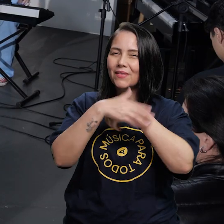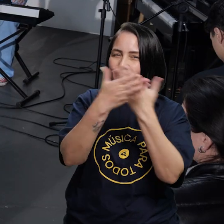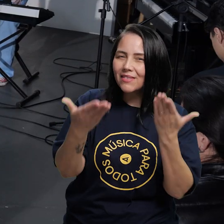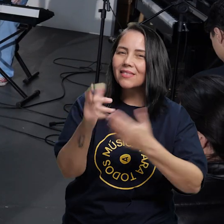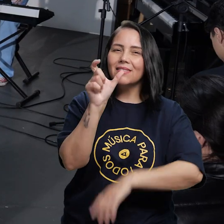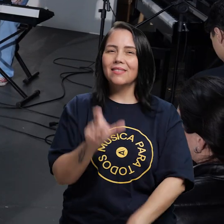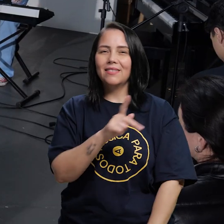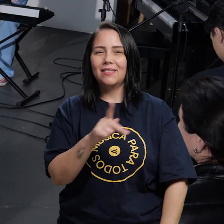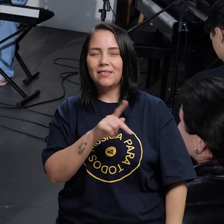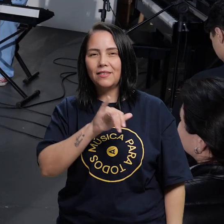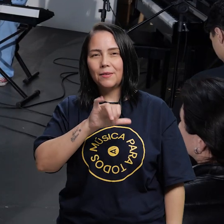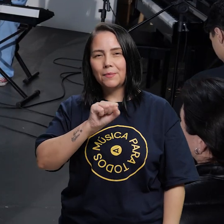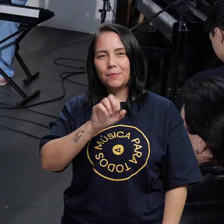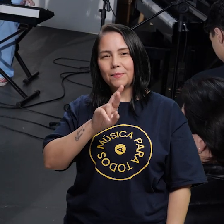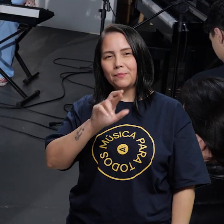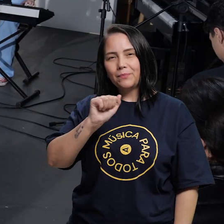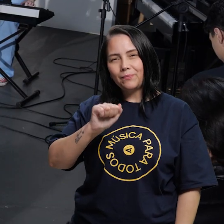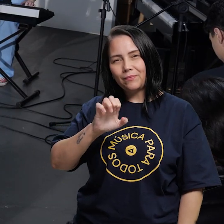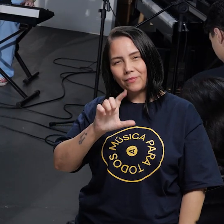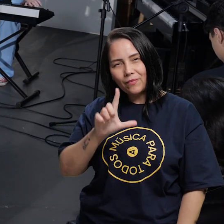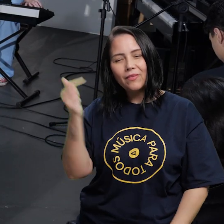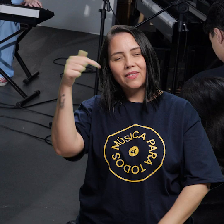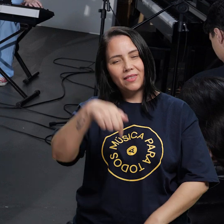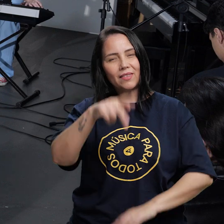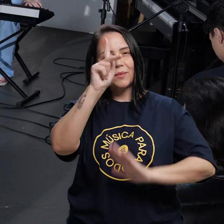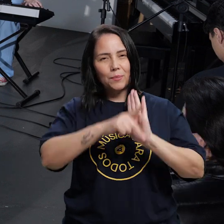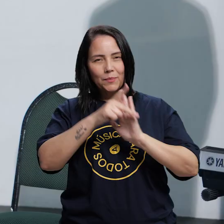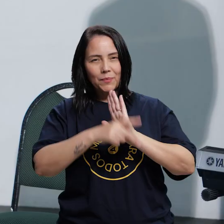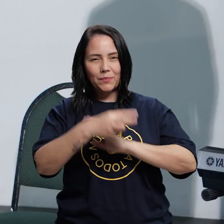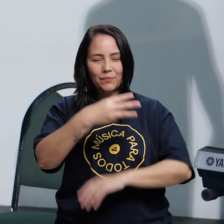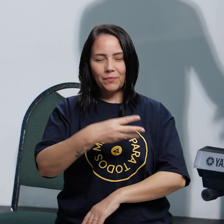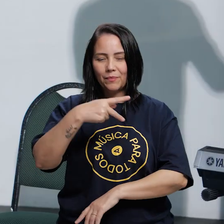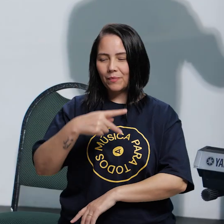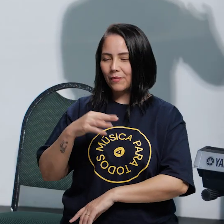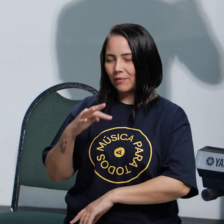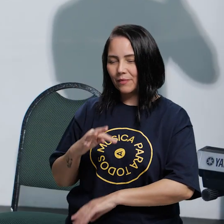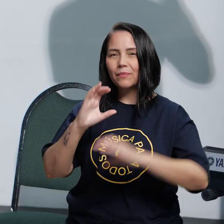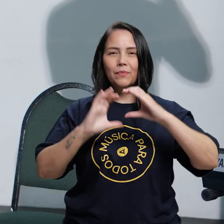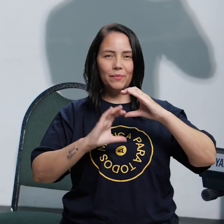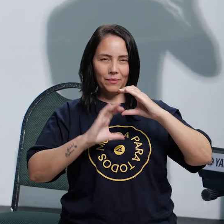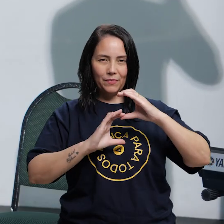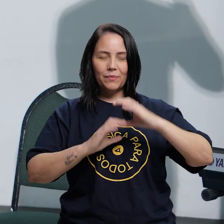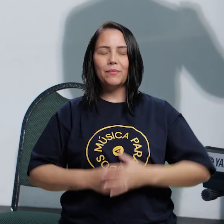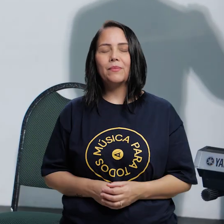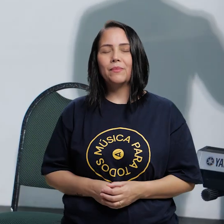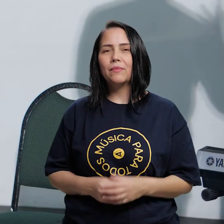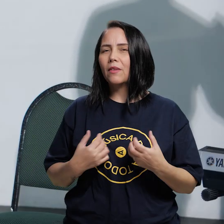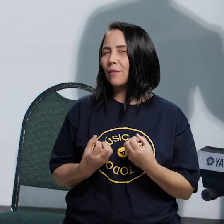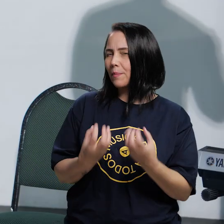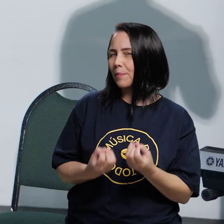Boa noite, eu sou o professor Israel de violão, então aqui no projeto MPT, na SCAR. Gostaria, enquanto eu vou falando um